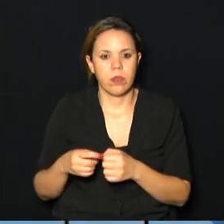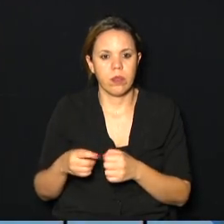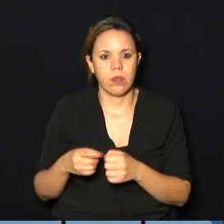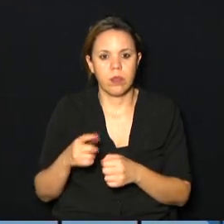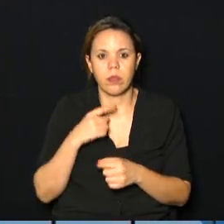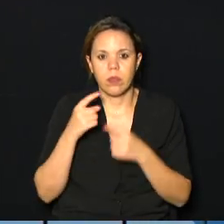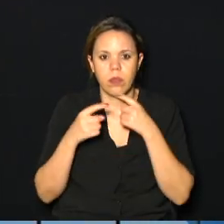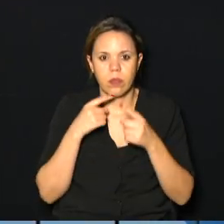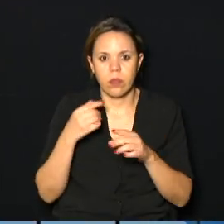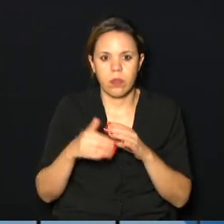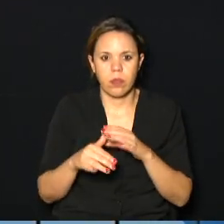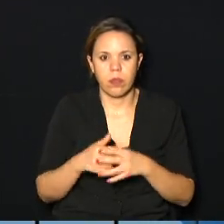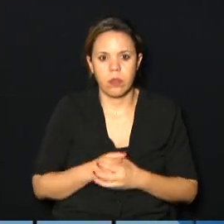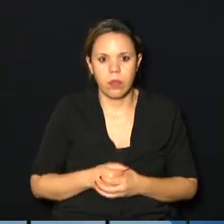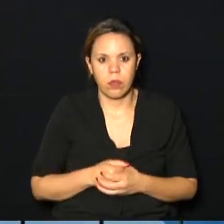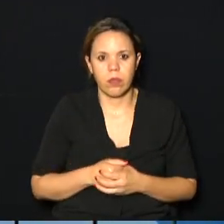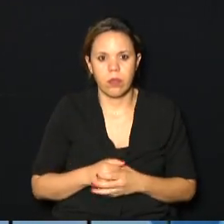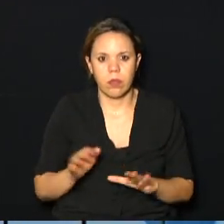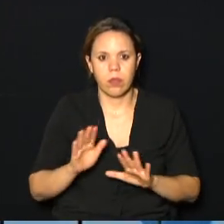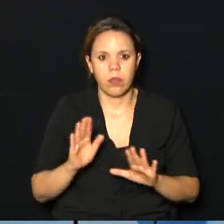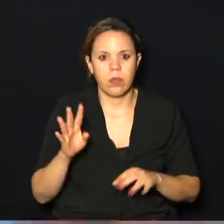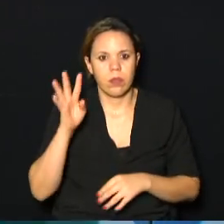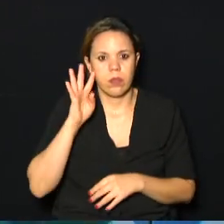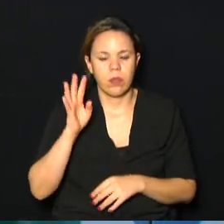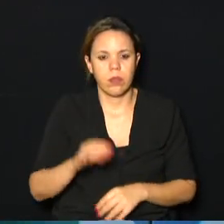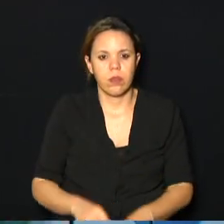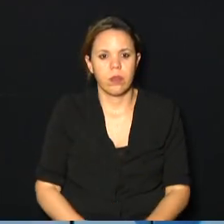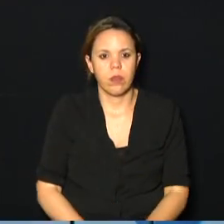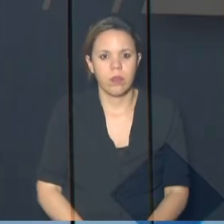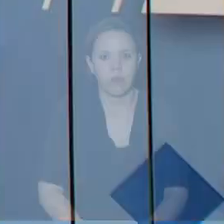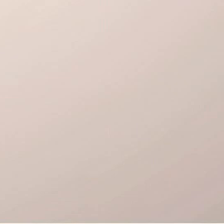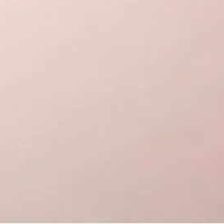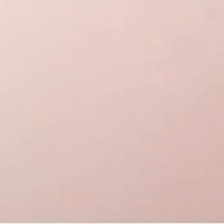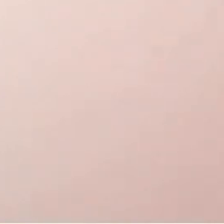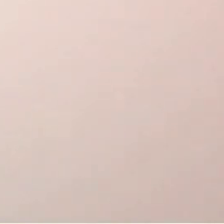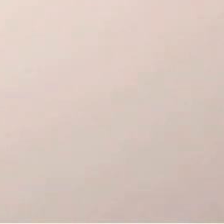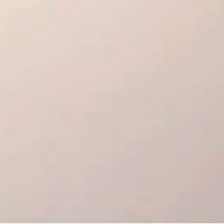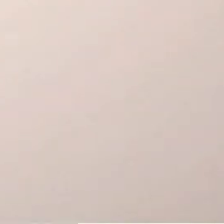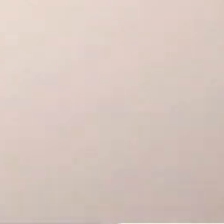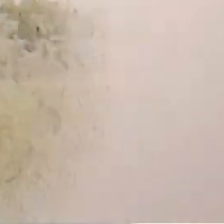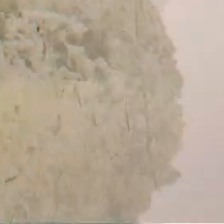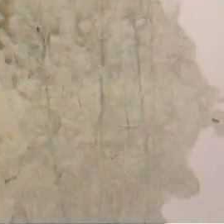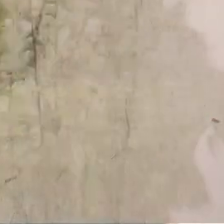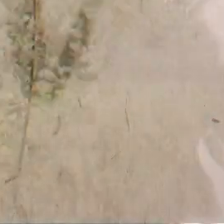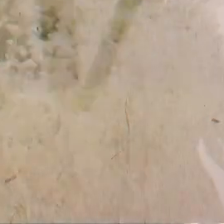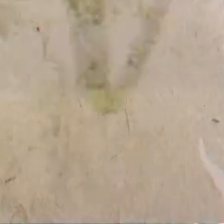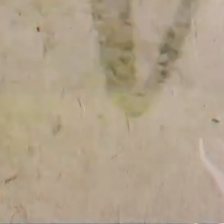mais dúvidas é só mandar. Até quarta-feira, tchau!